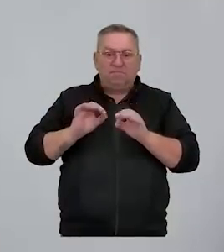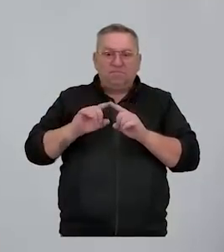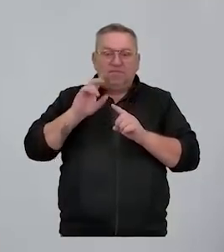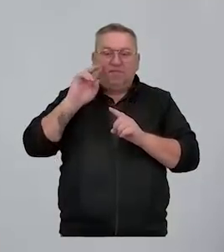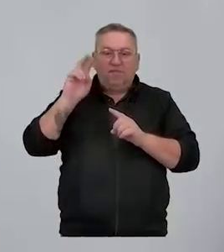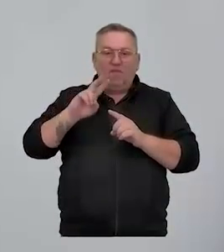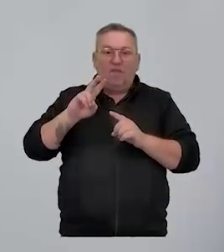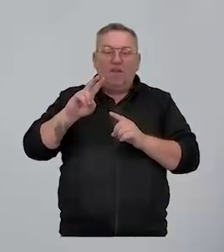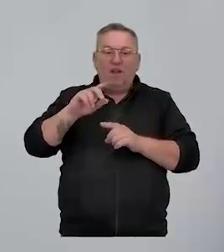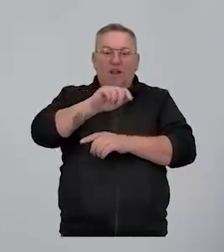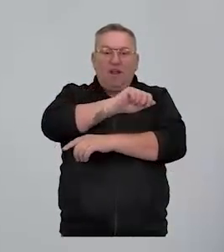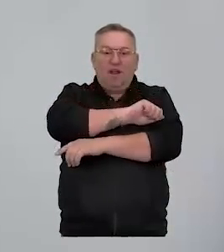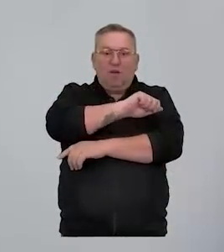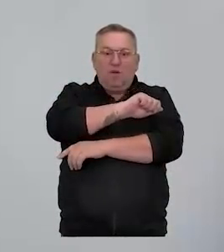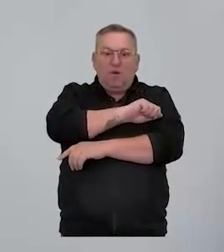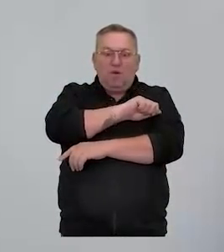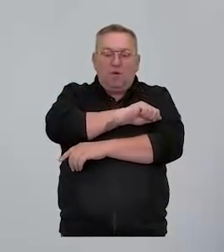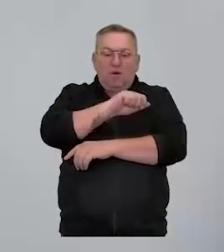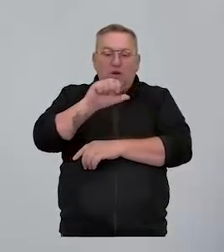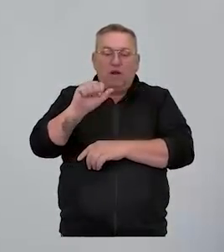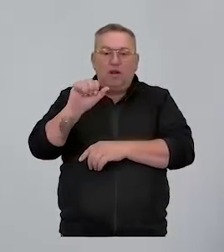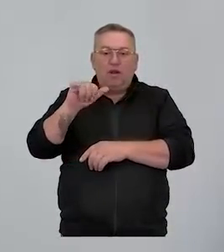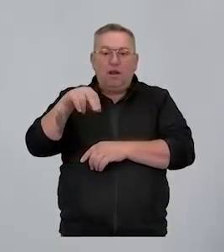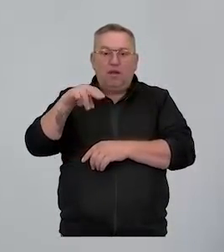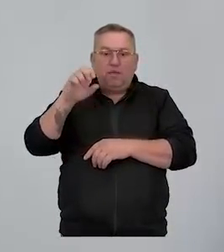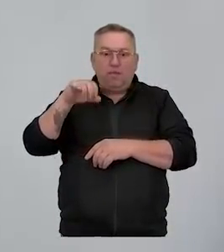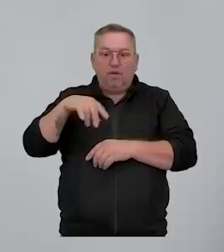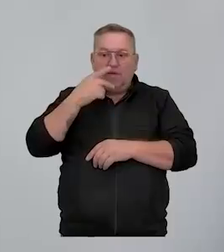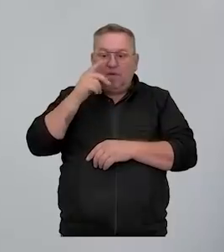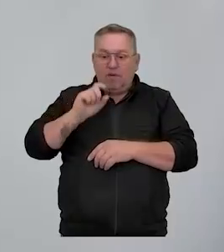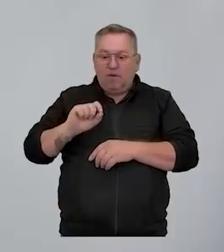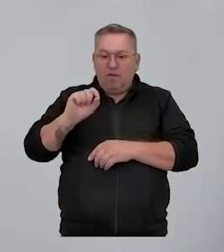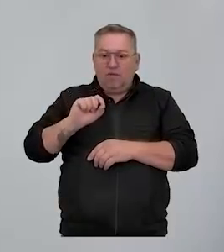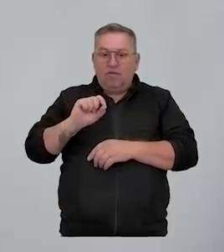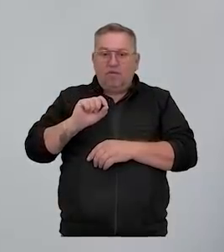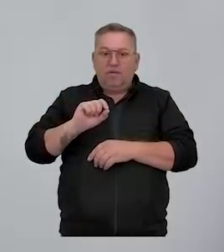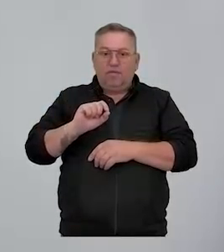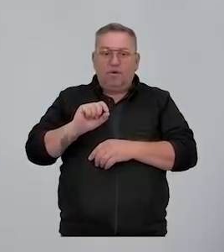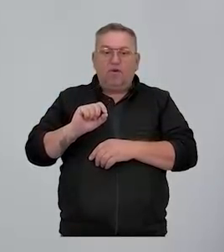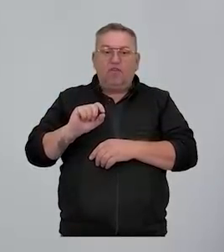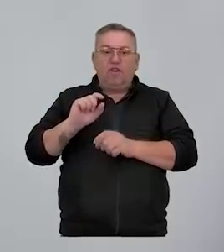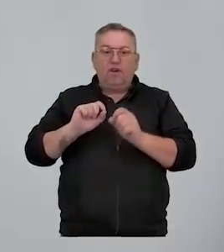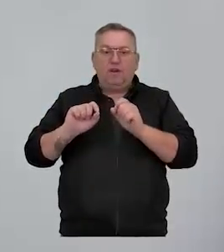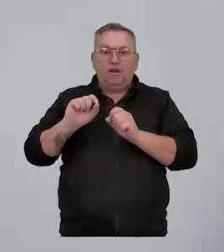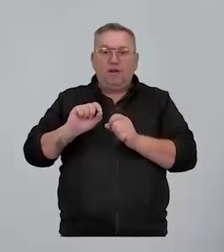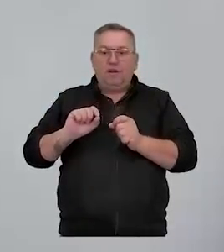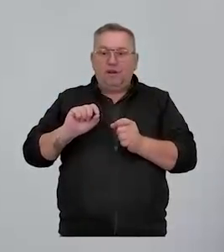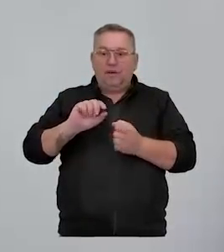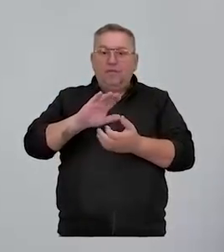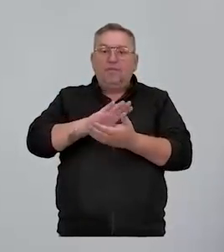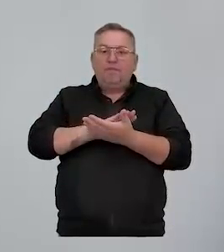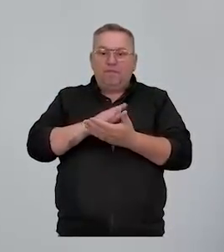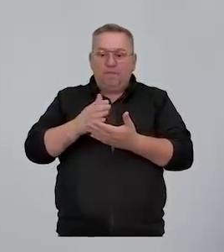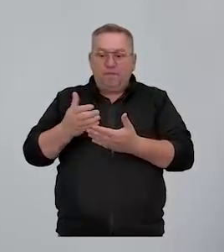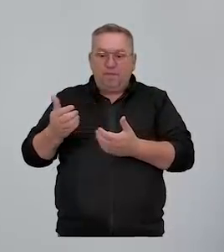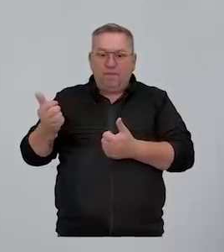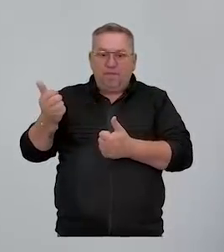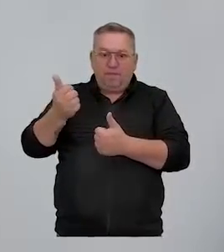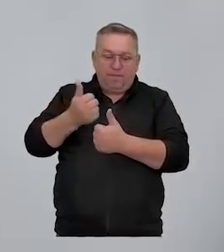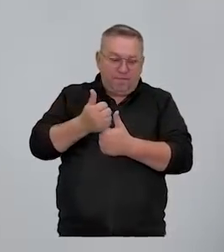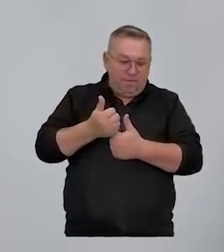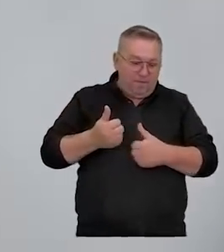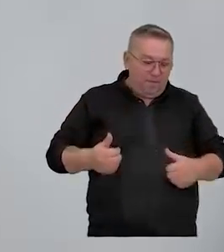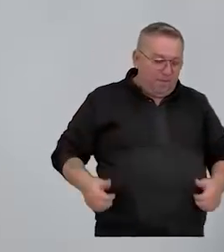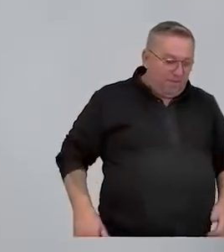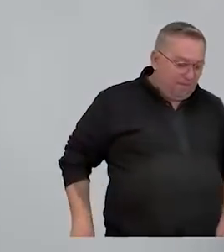aluna Sofia Yasmin, deve ser, da ProSolange, colocou o seguinte: os pais às vezes querem ganhar dinheiro com os